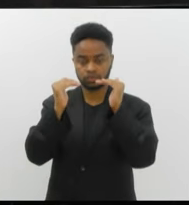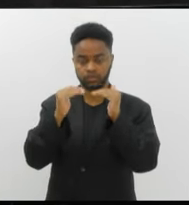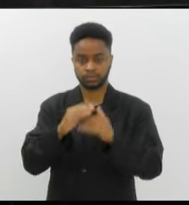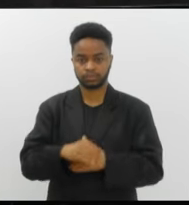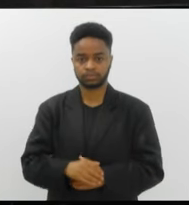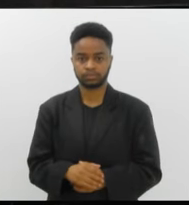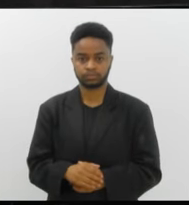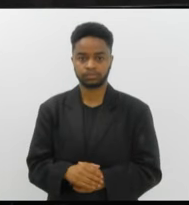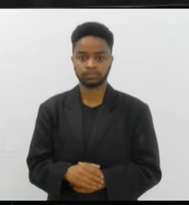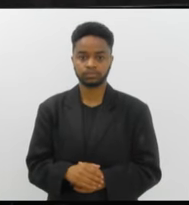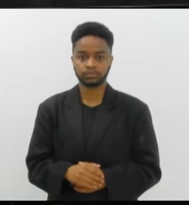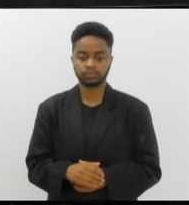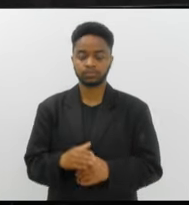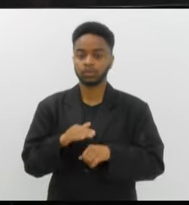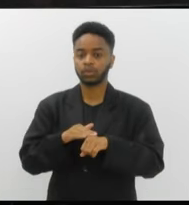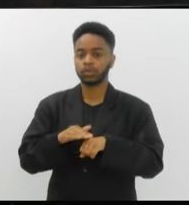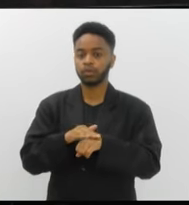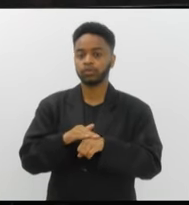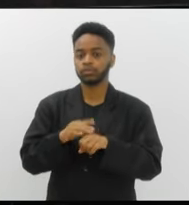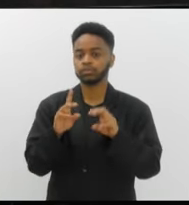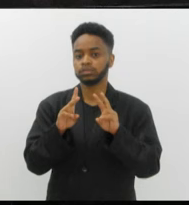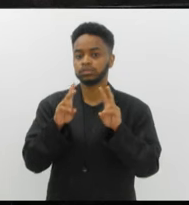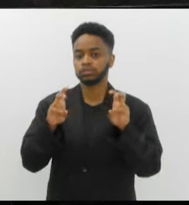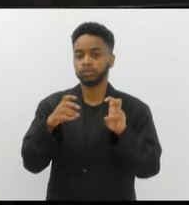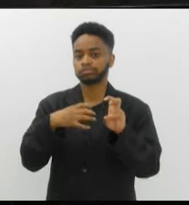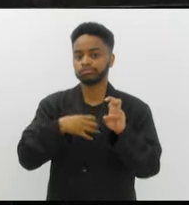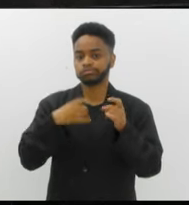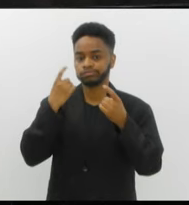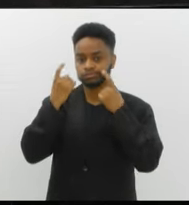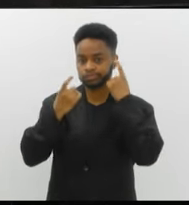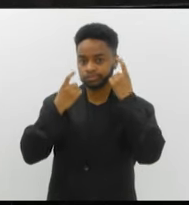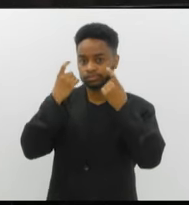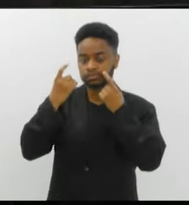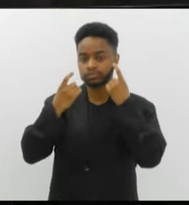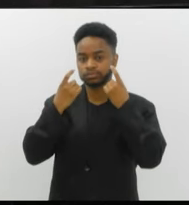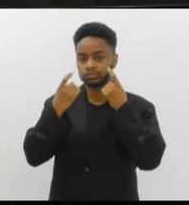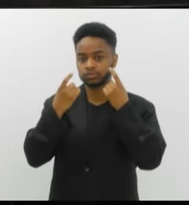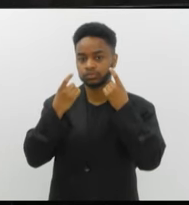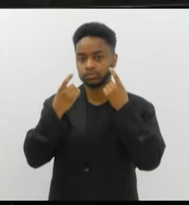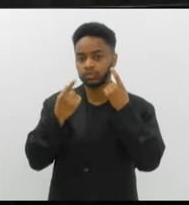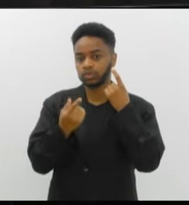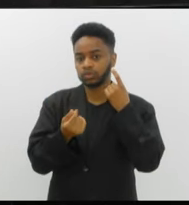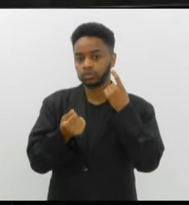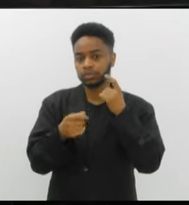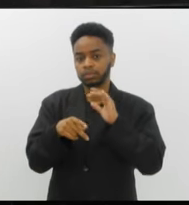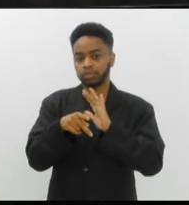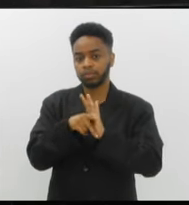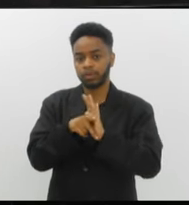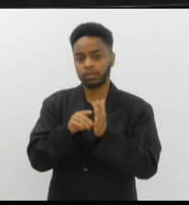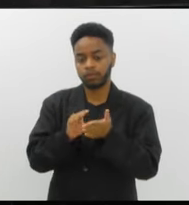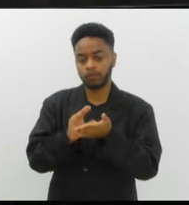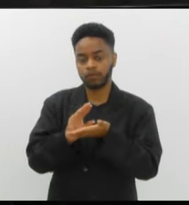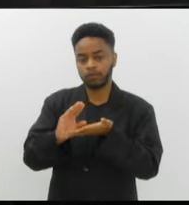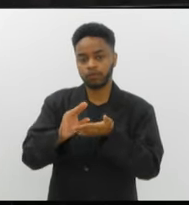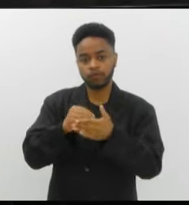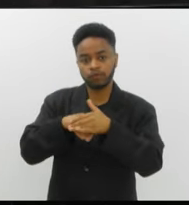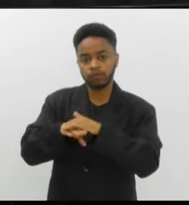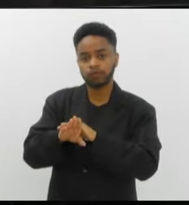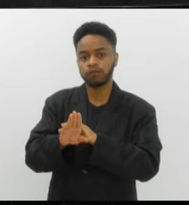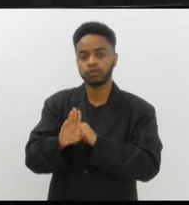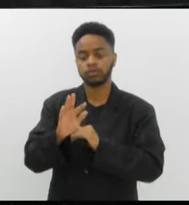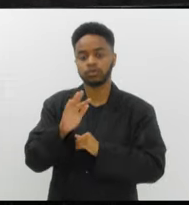da nossa preocupação com os recursos do Fundo Soberano.